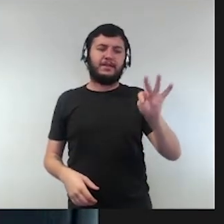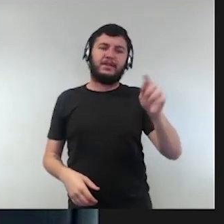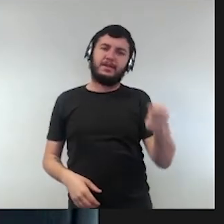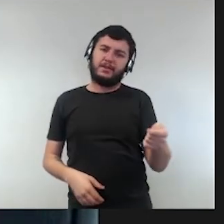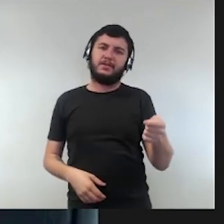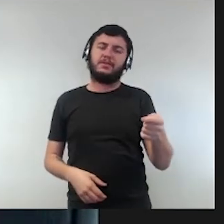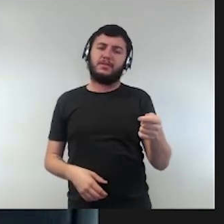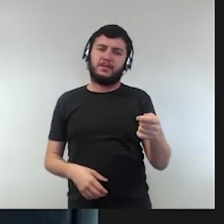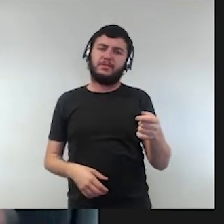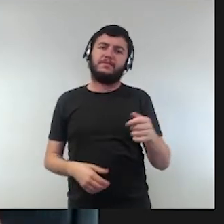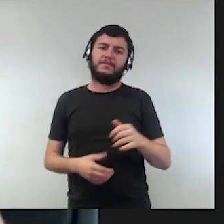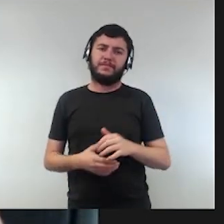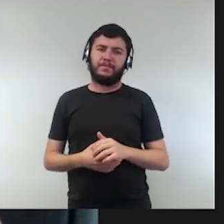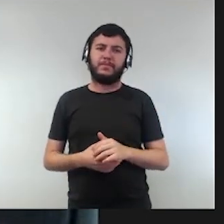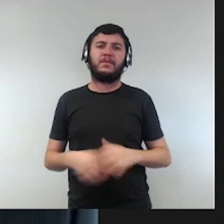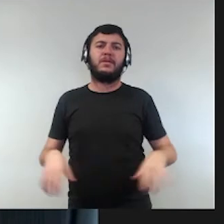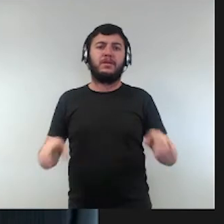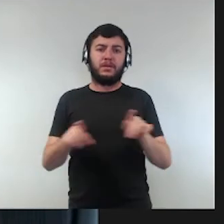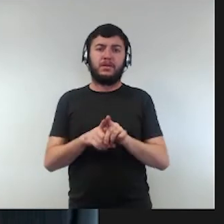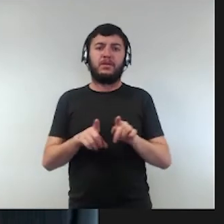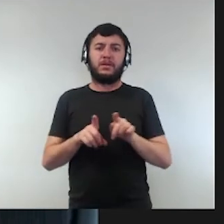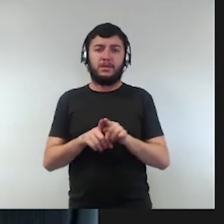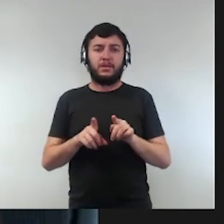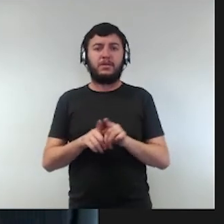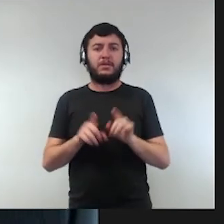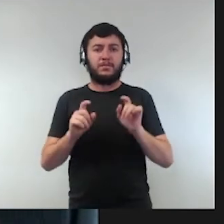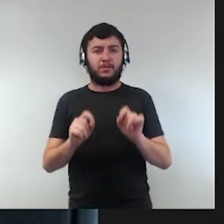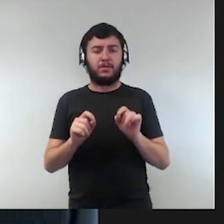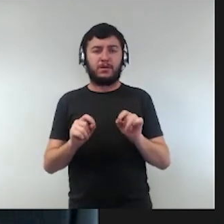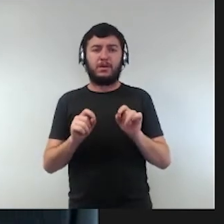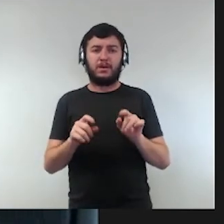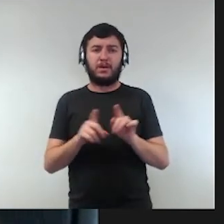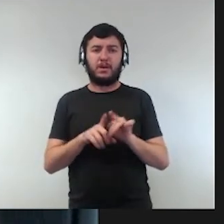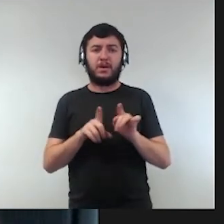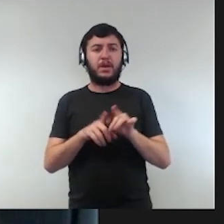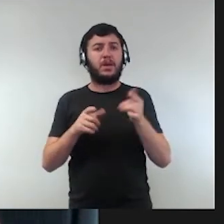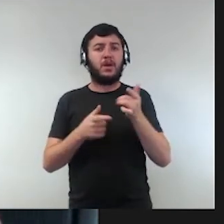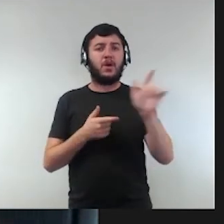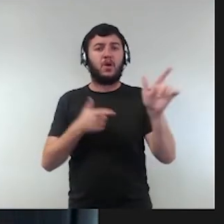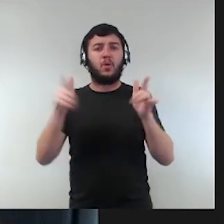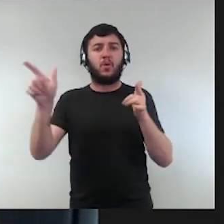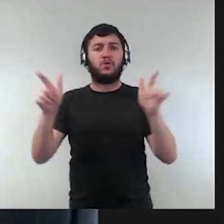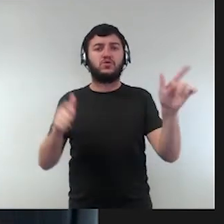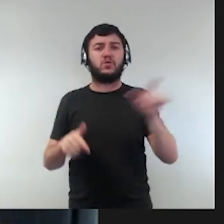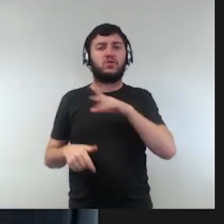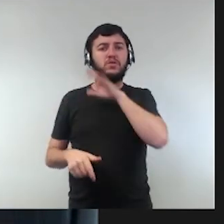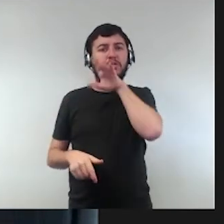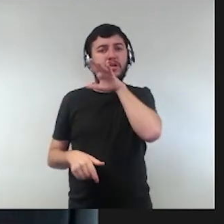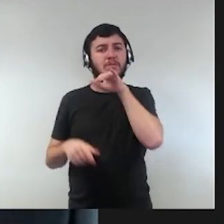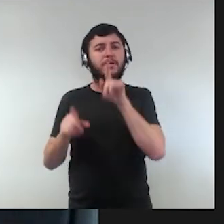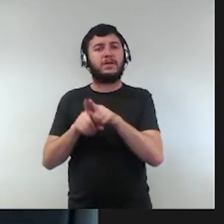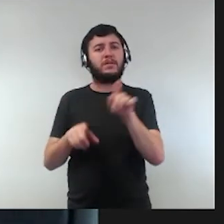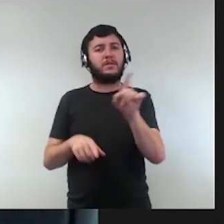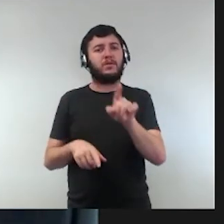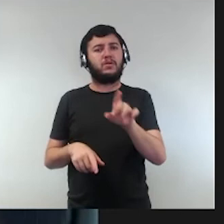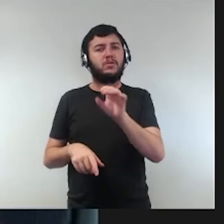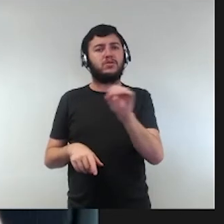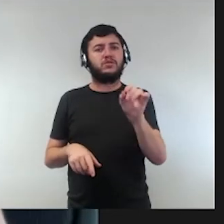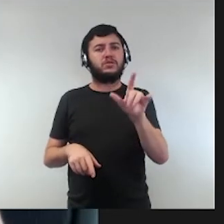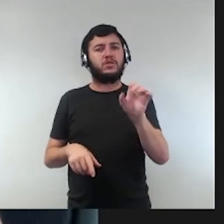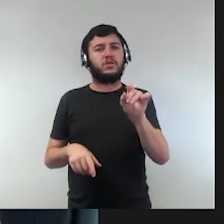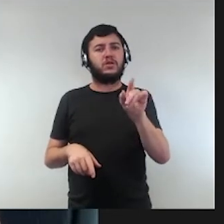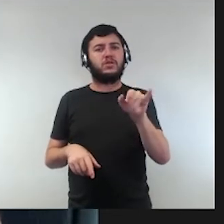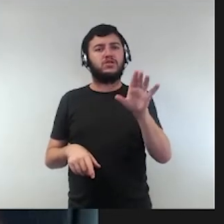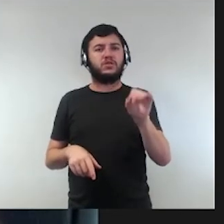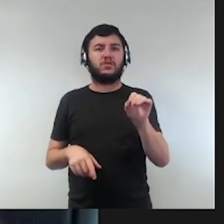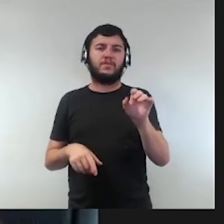convivem, inclusive no combate ao tráfico, onde os animais, onde os zoológicos também prestam grande serviço, a exemplo, novamente, do